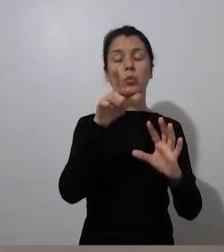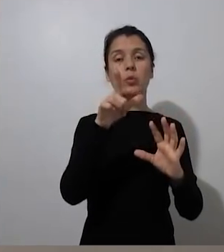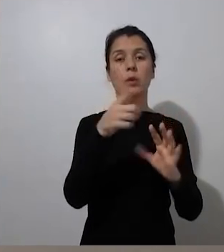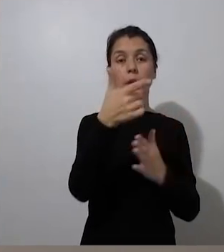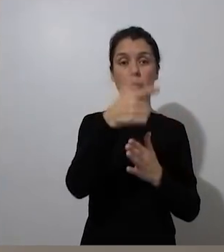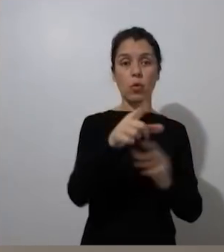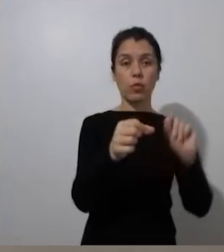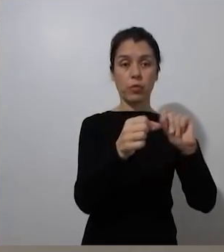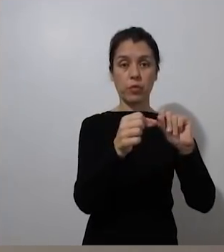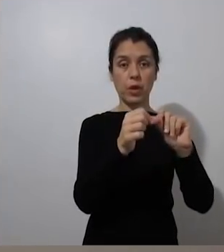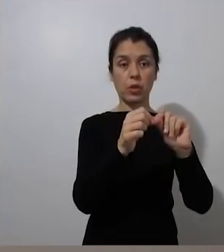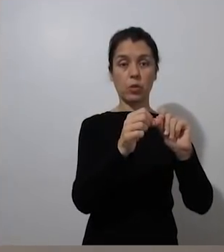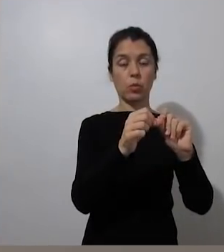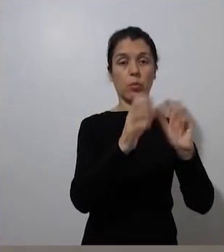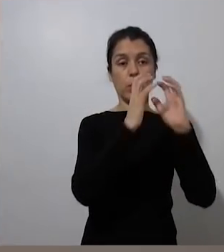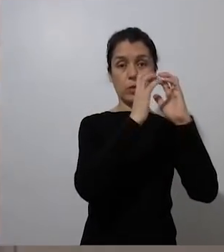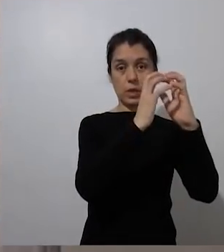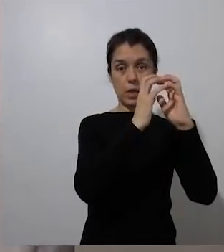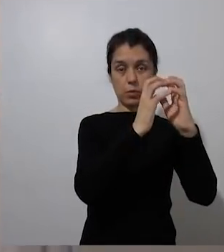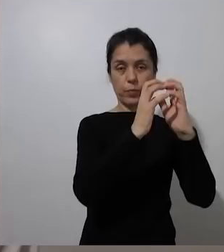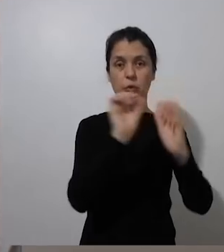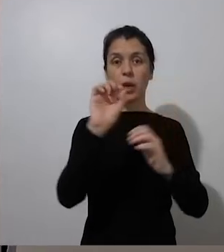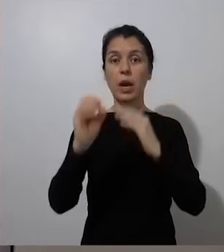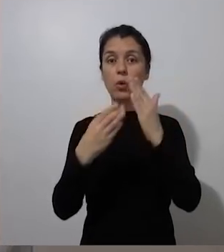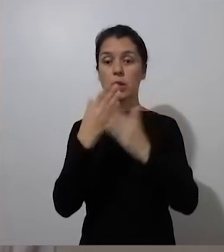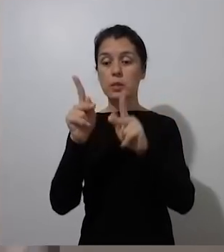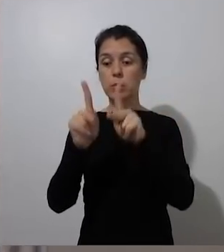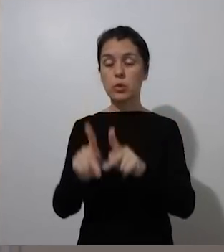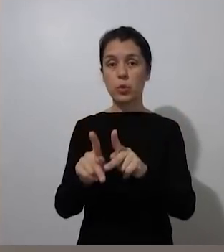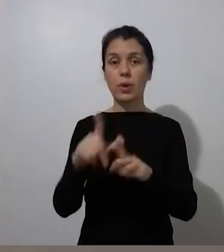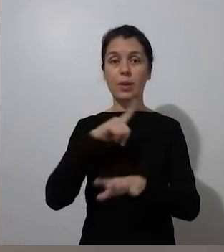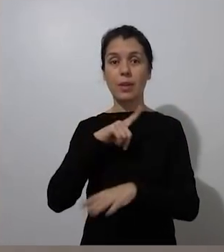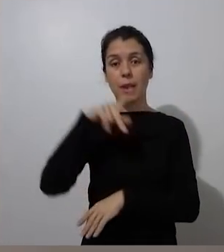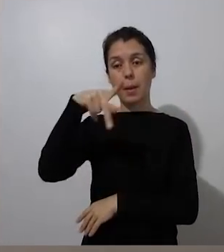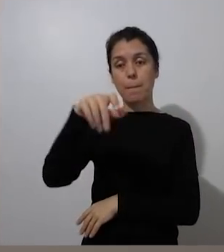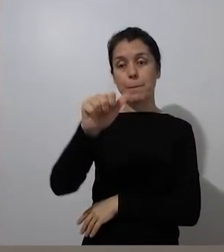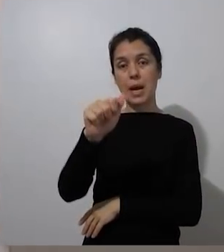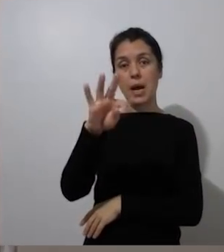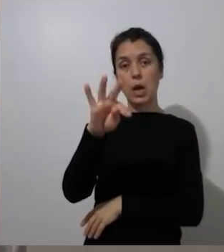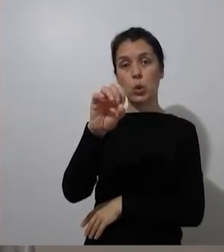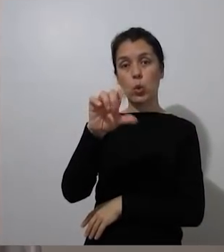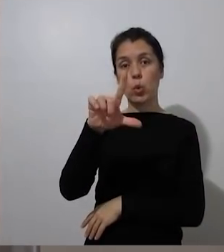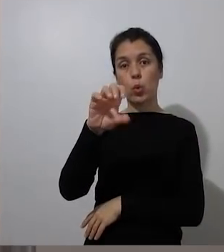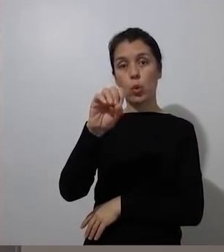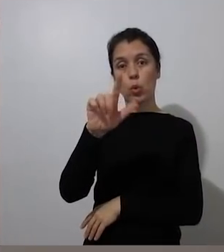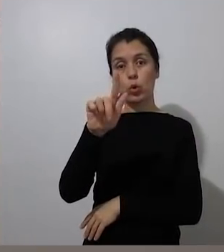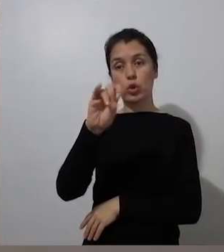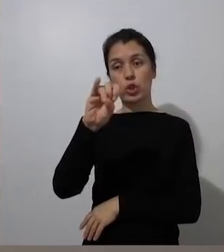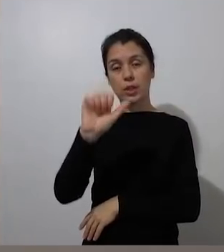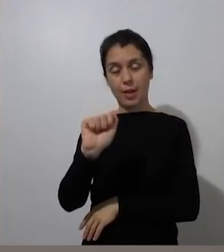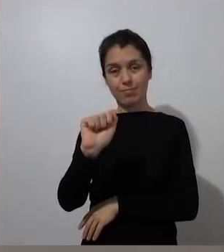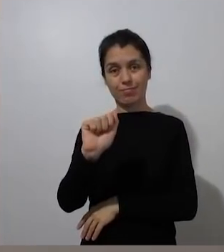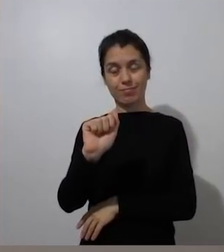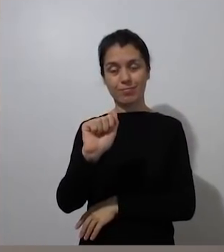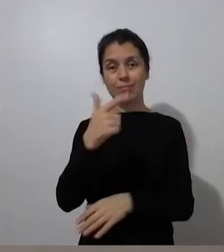ser novamente produzido. Então isso é o natural. O que acontece com uma patologia, que é a desordem dos